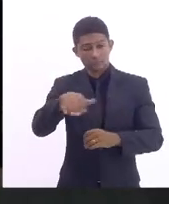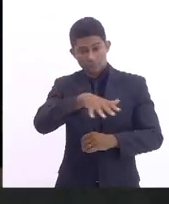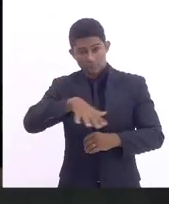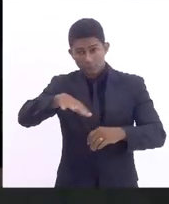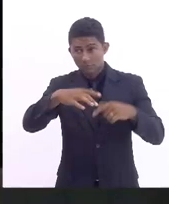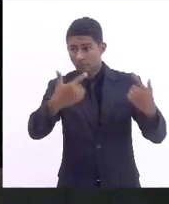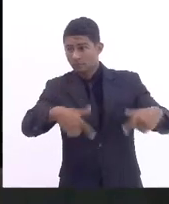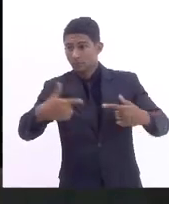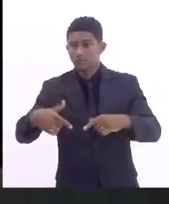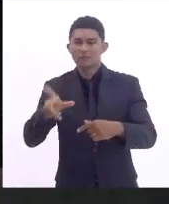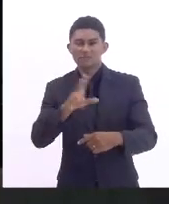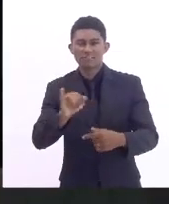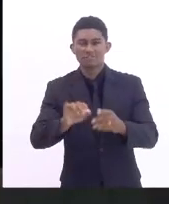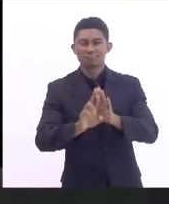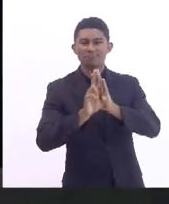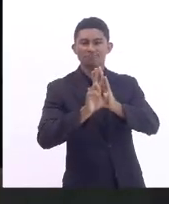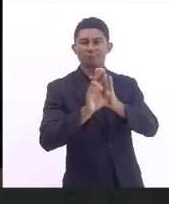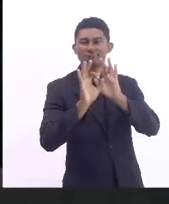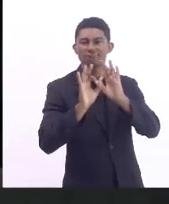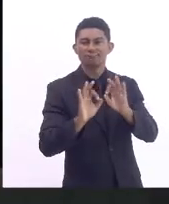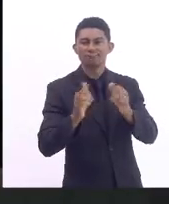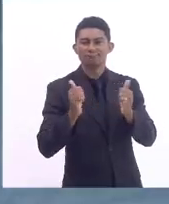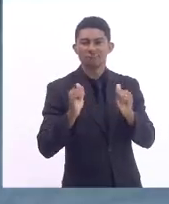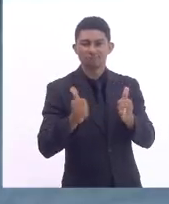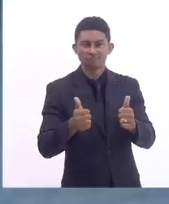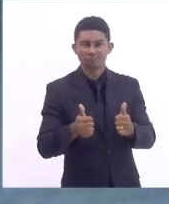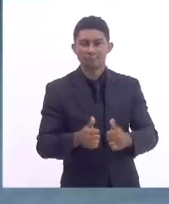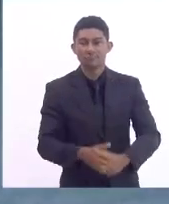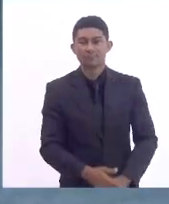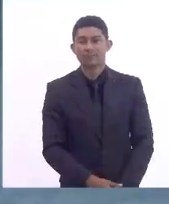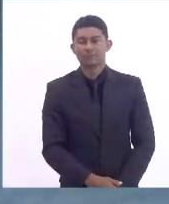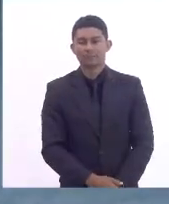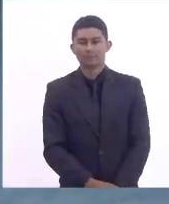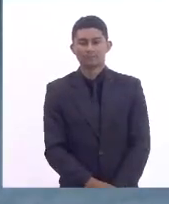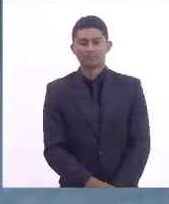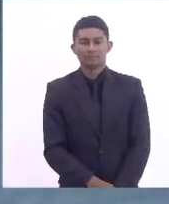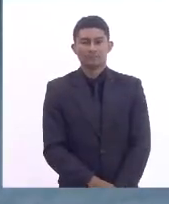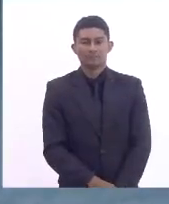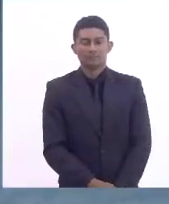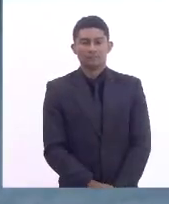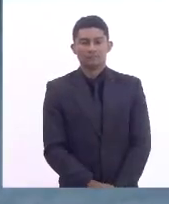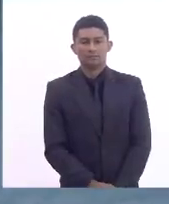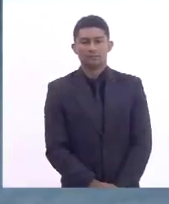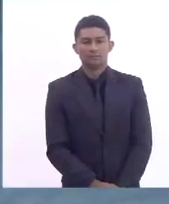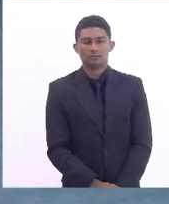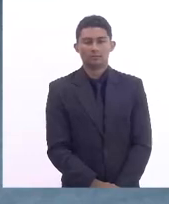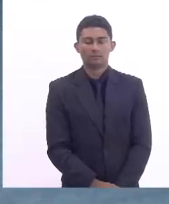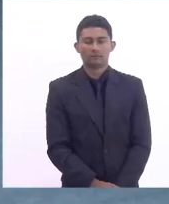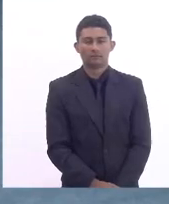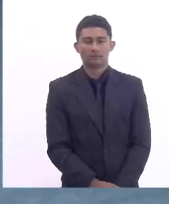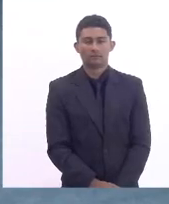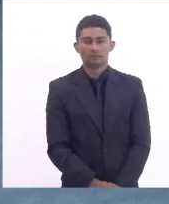estará muito bem representada E aí